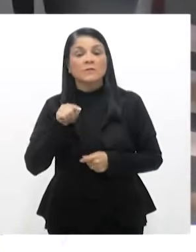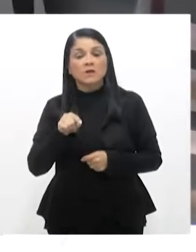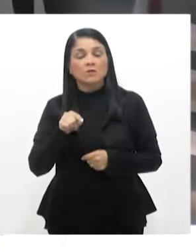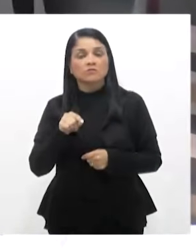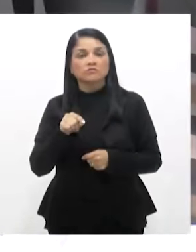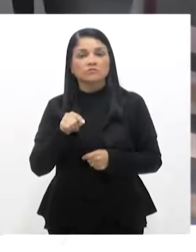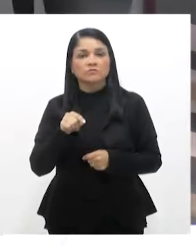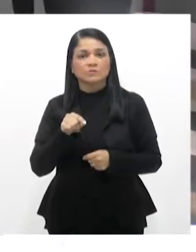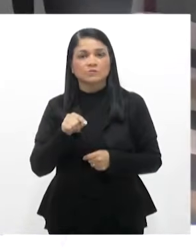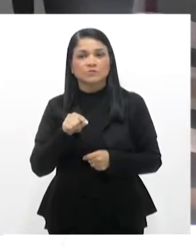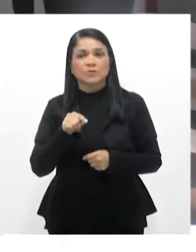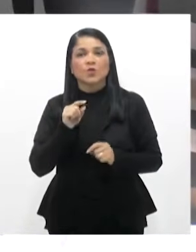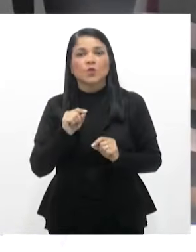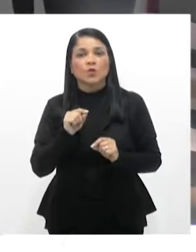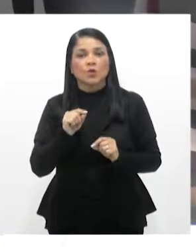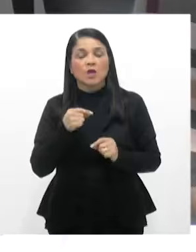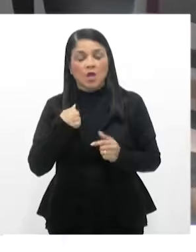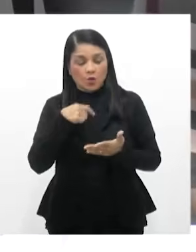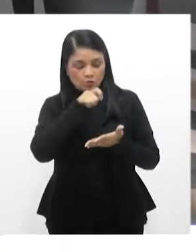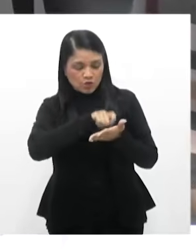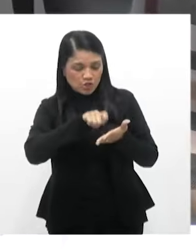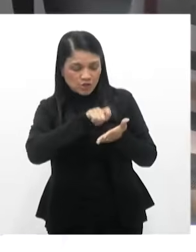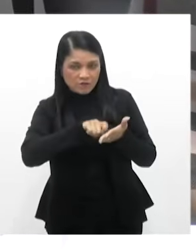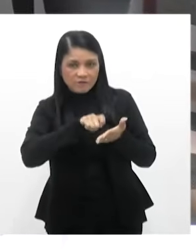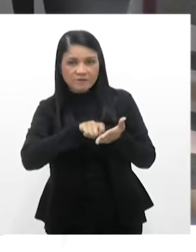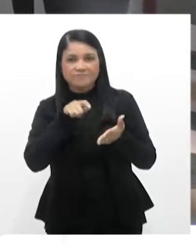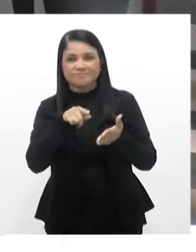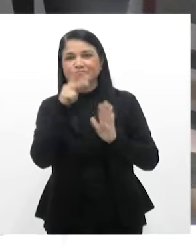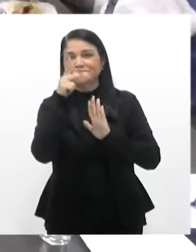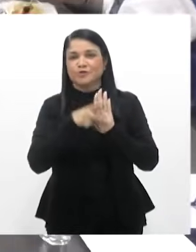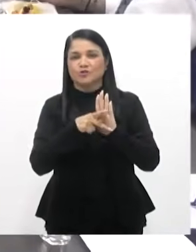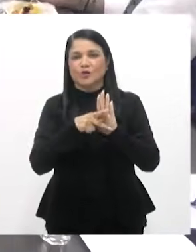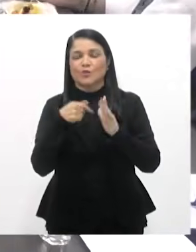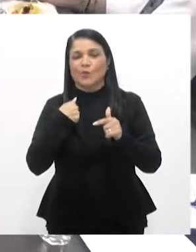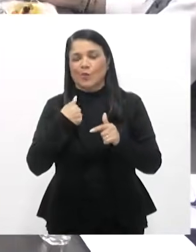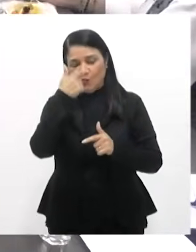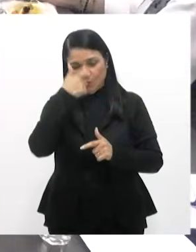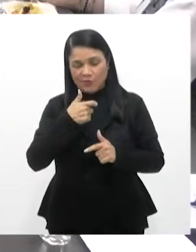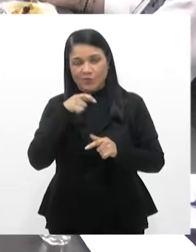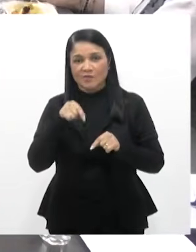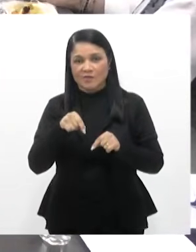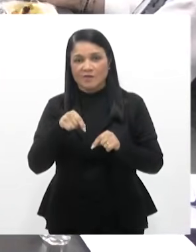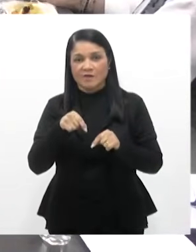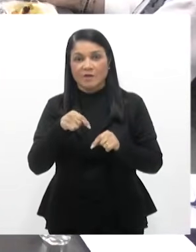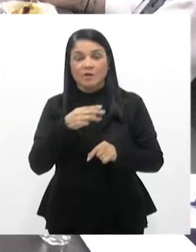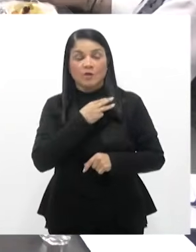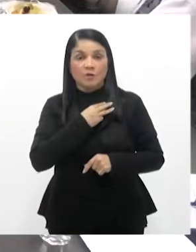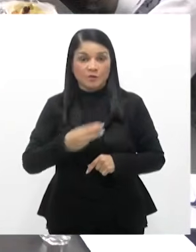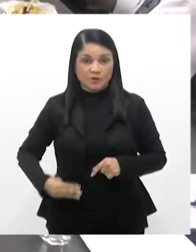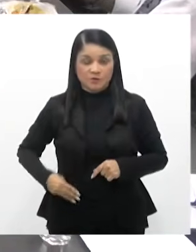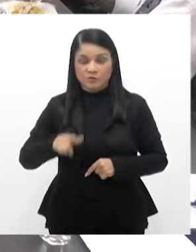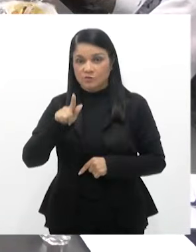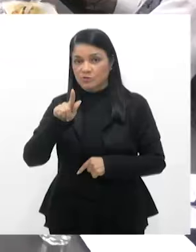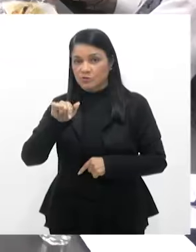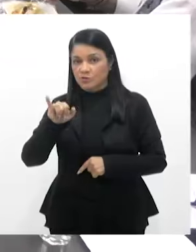disso, é que eu escrevi o projeto. Porque tanto o ministro Gilmar